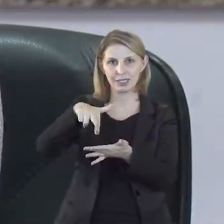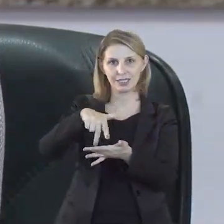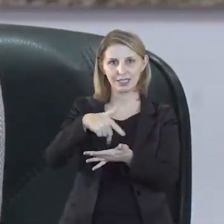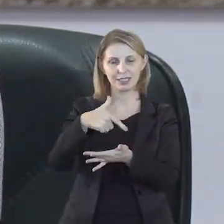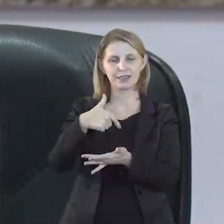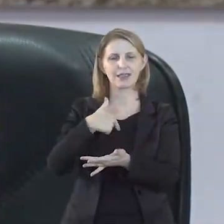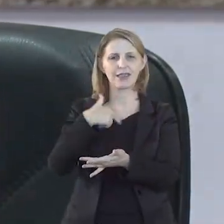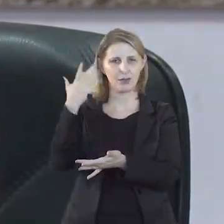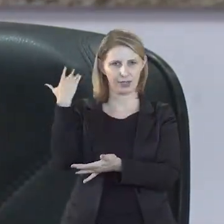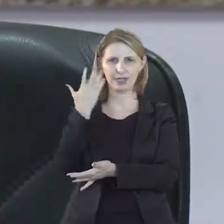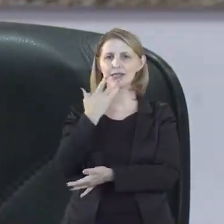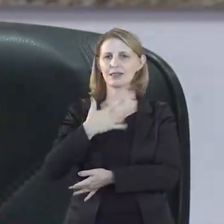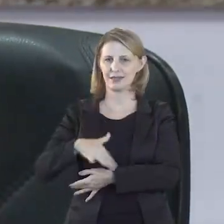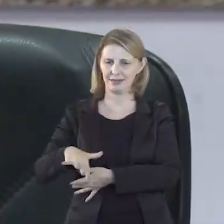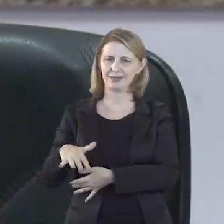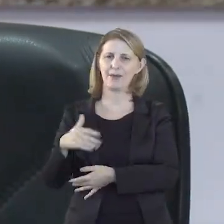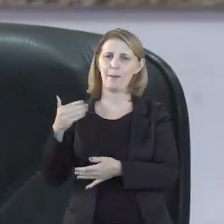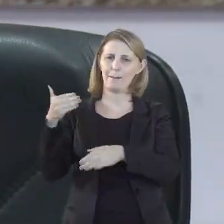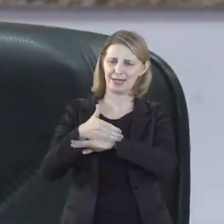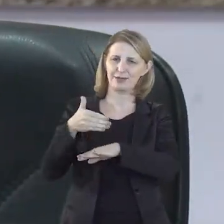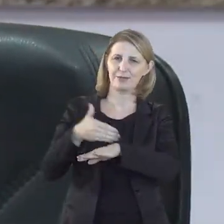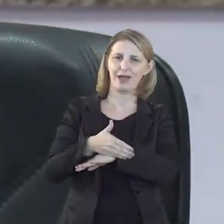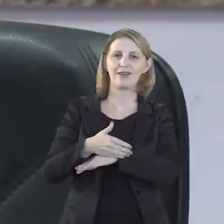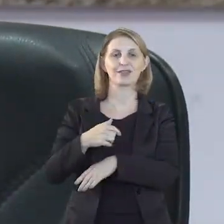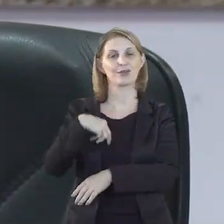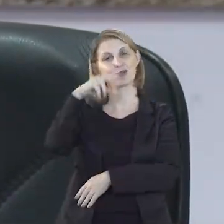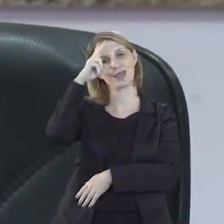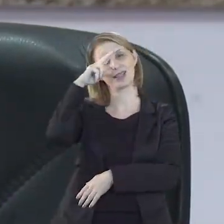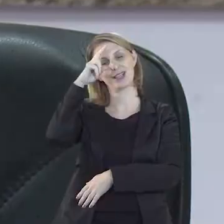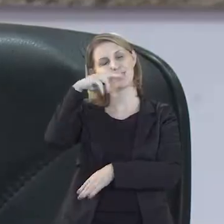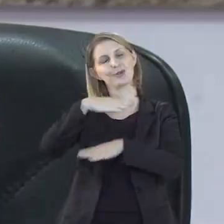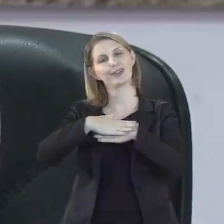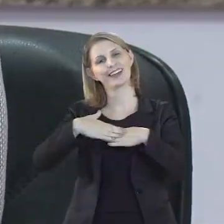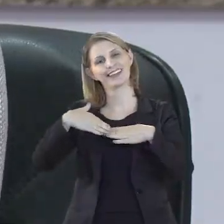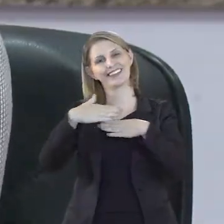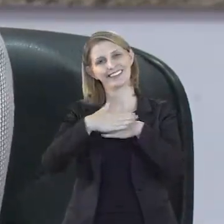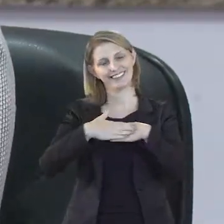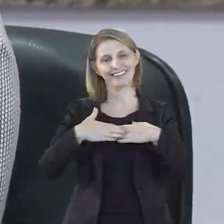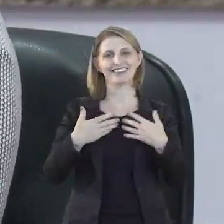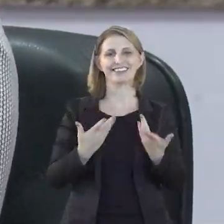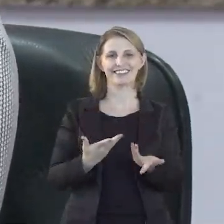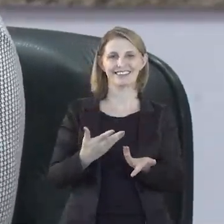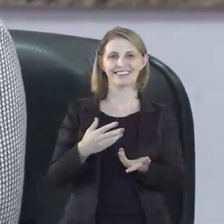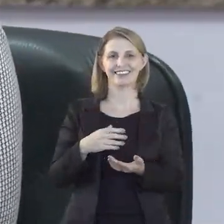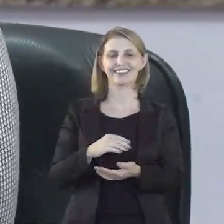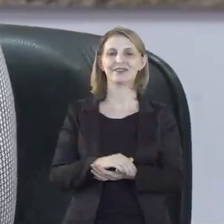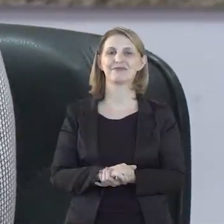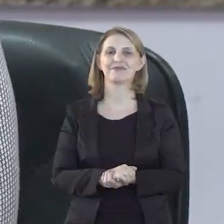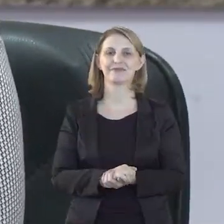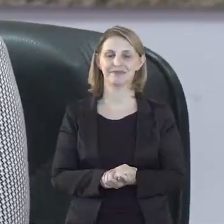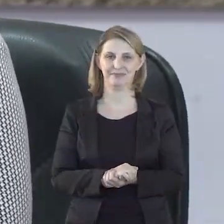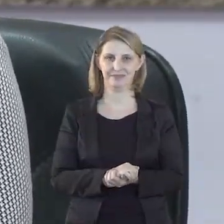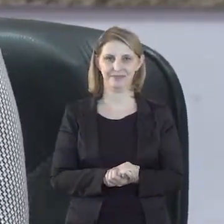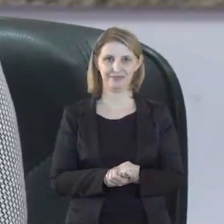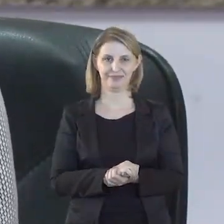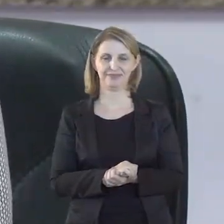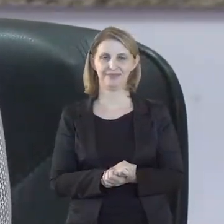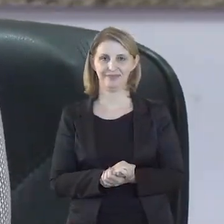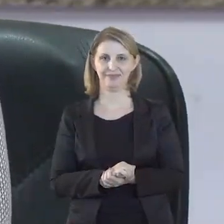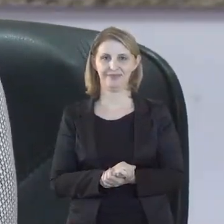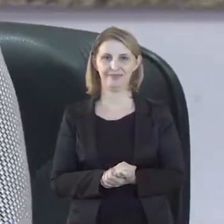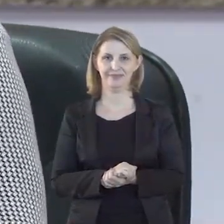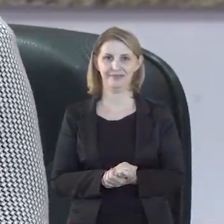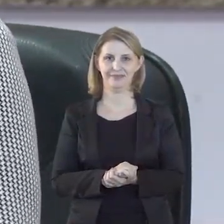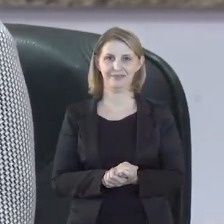participar de peças de teatro e dança, enfim, eu era uma criança até bastante ativa. Acho que essa é a memória afetiva que eu